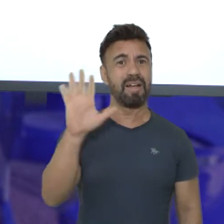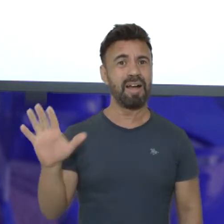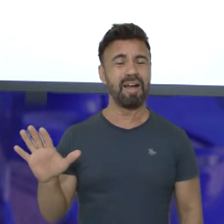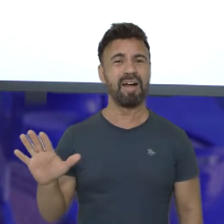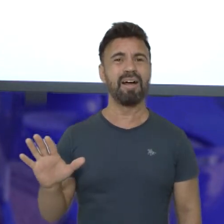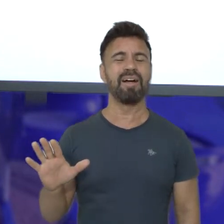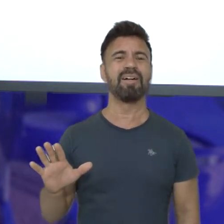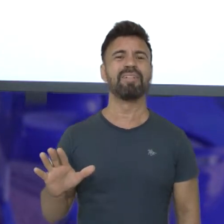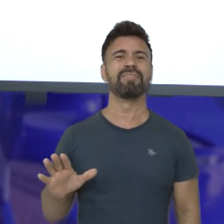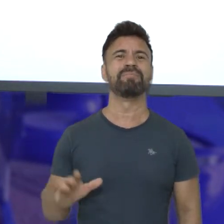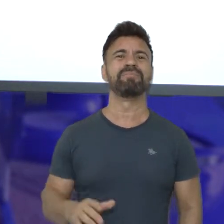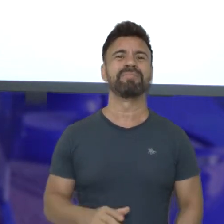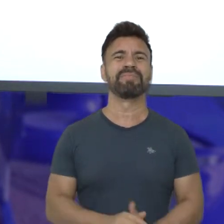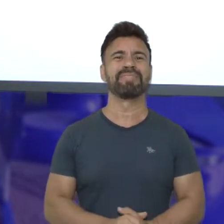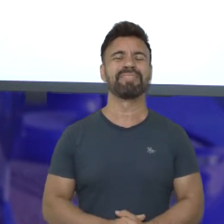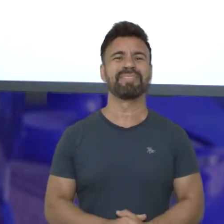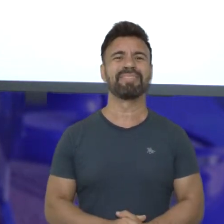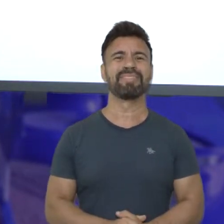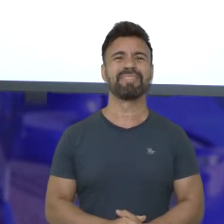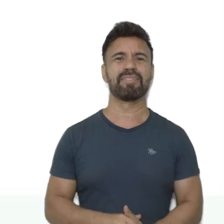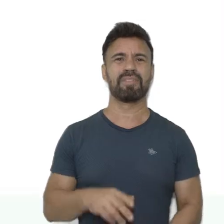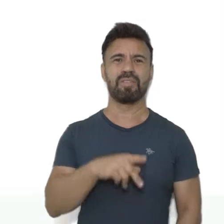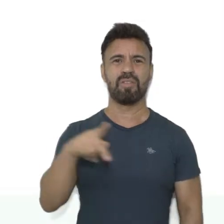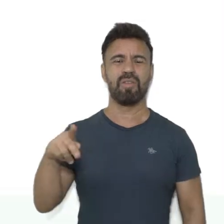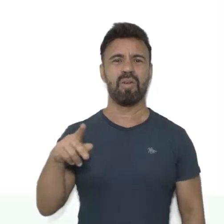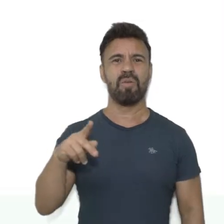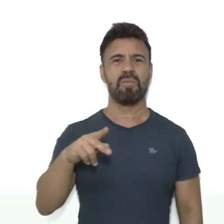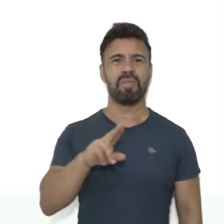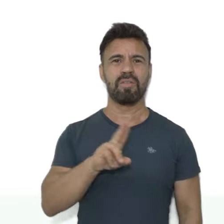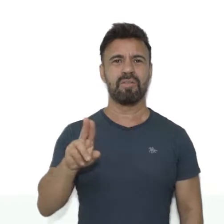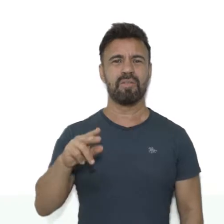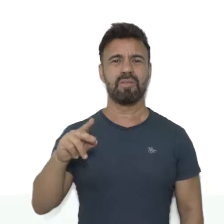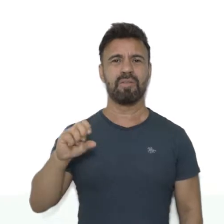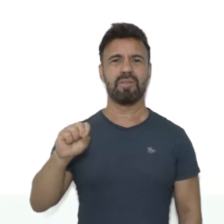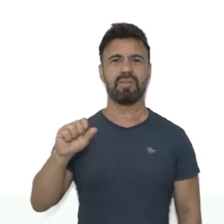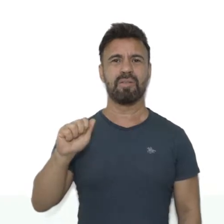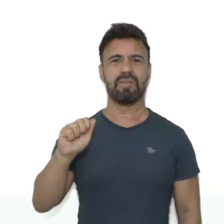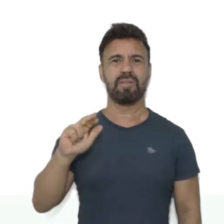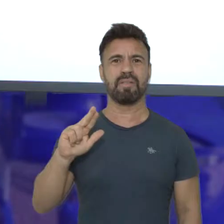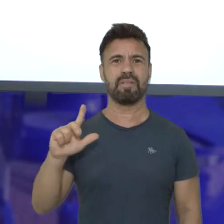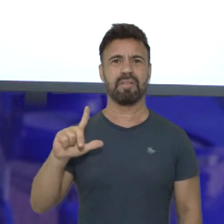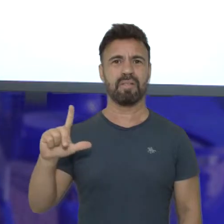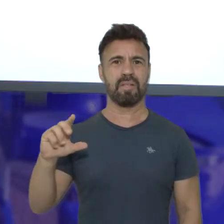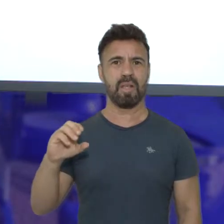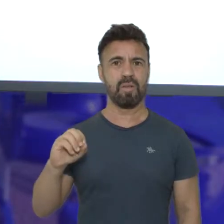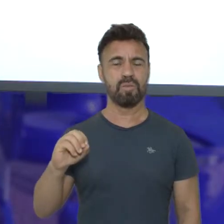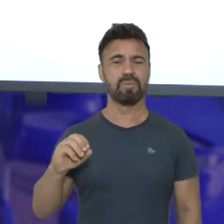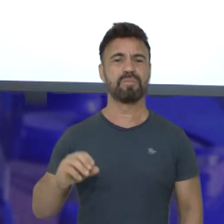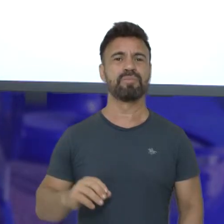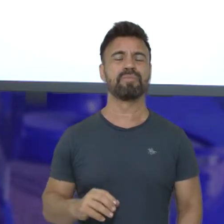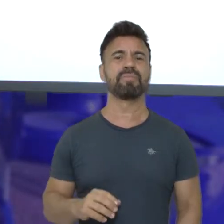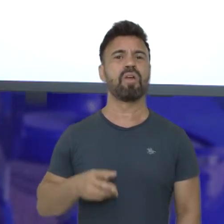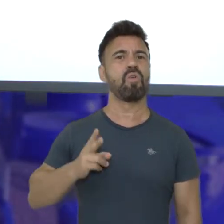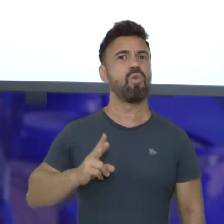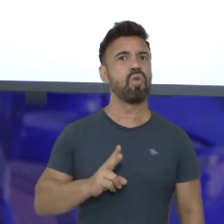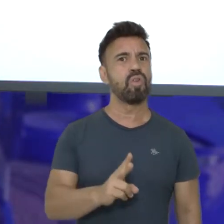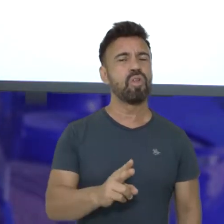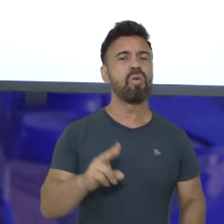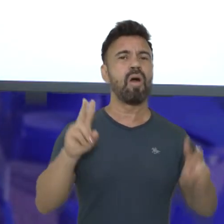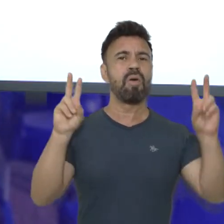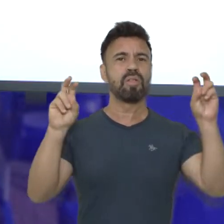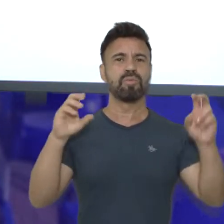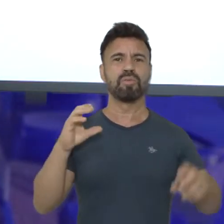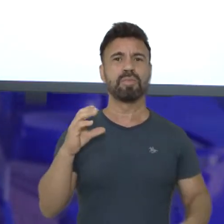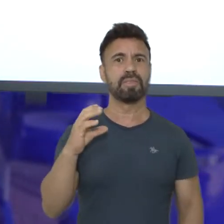pessoal, estou aqui de novo. Meu nome é Saulo Rodrigues e a gente irá continuar dando continuidade ao assunto de